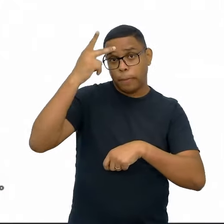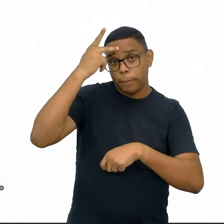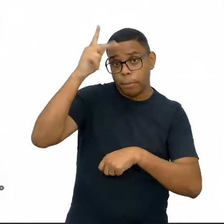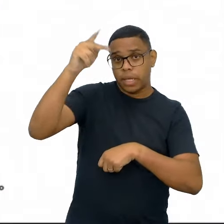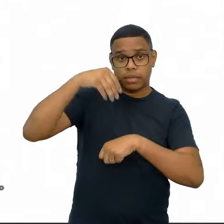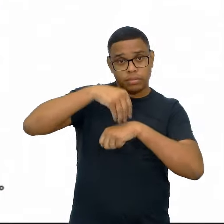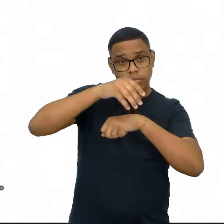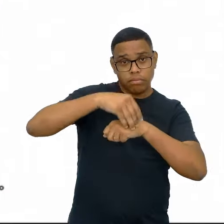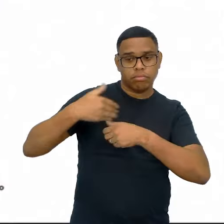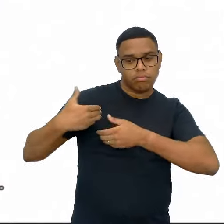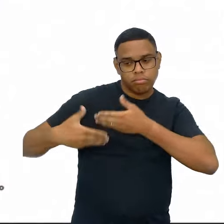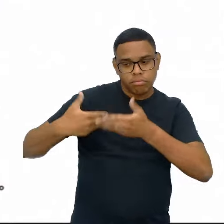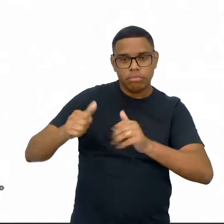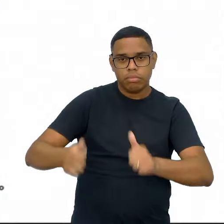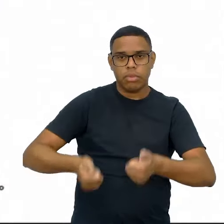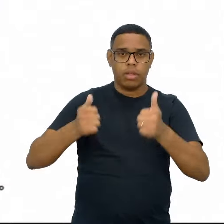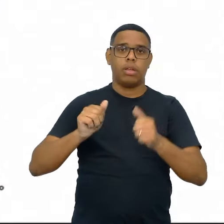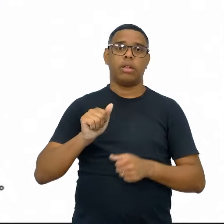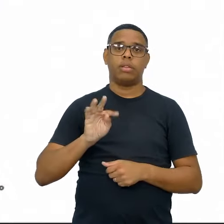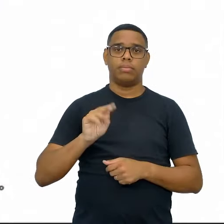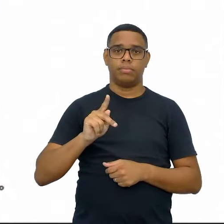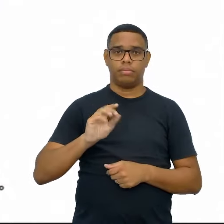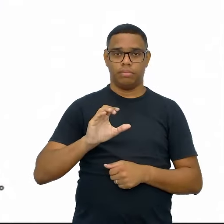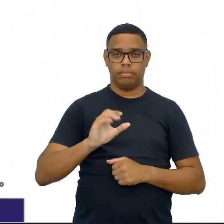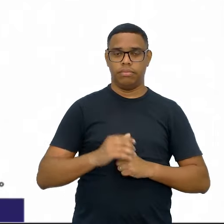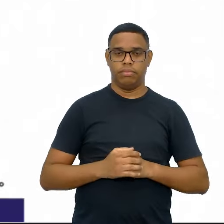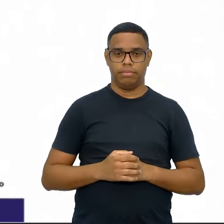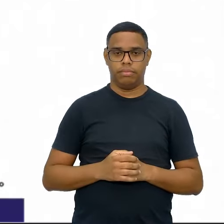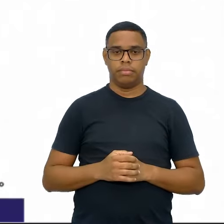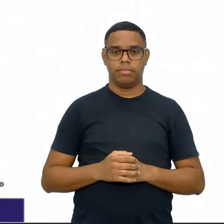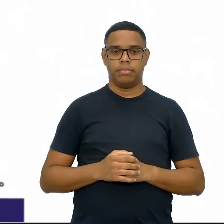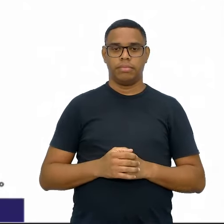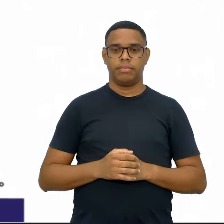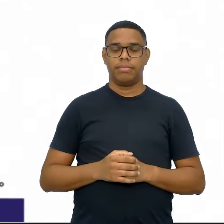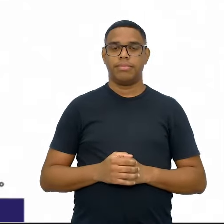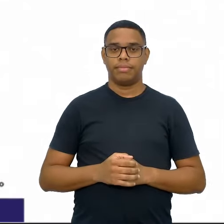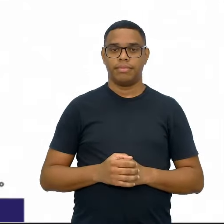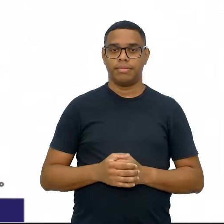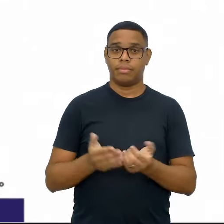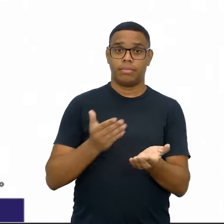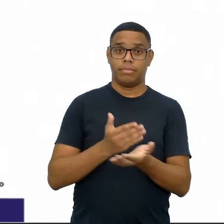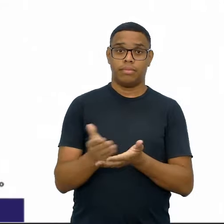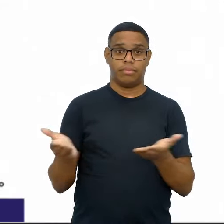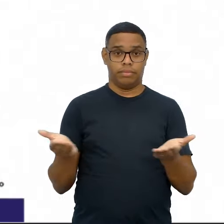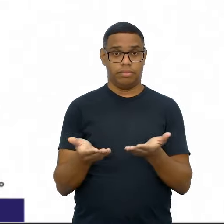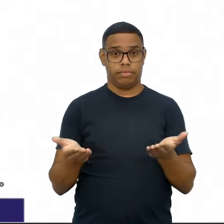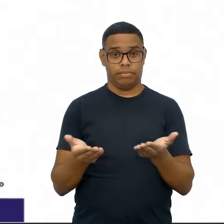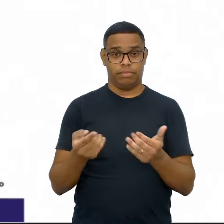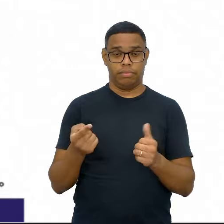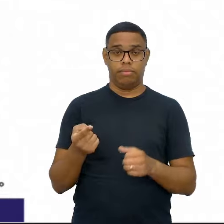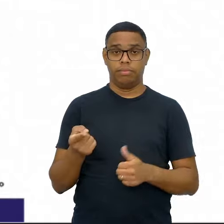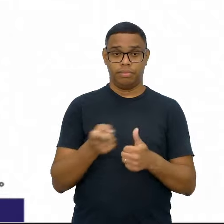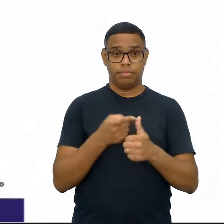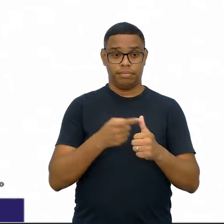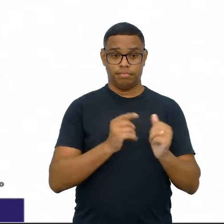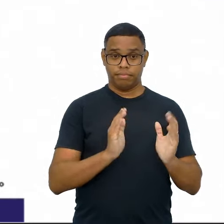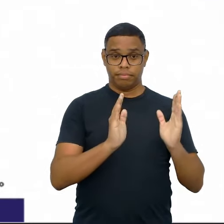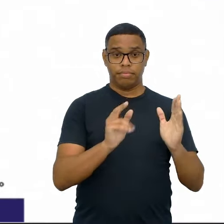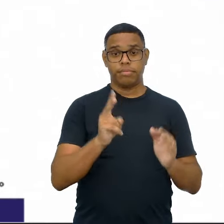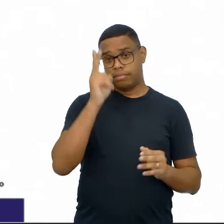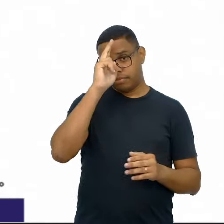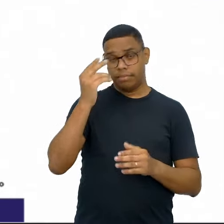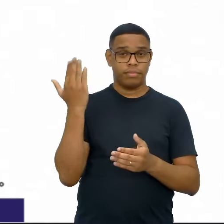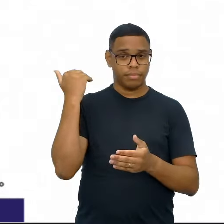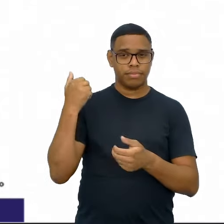de desdobramento no ATPC. Então, para a gente começar, né, o nosso primeiro momento, nós retomaremos